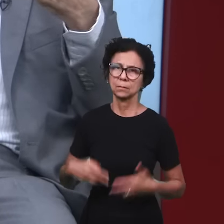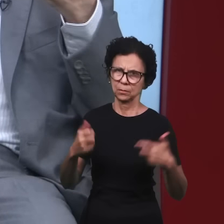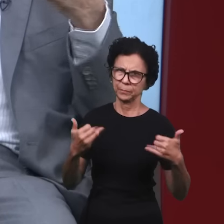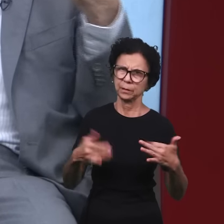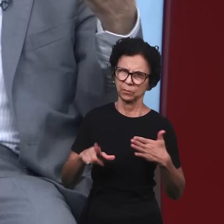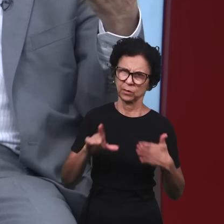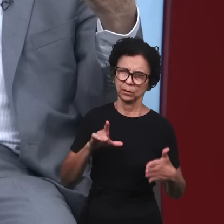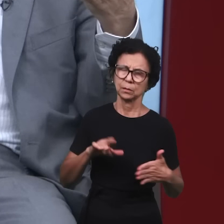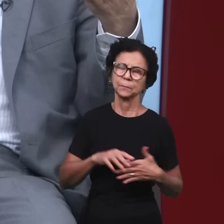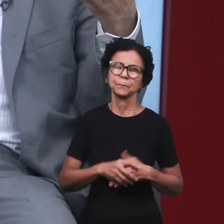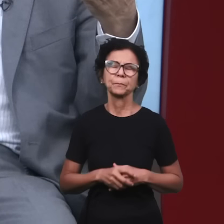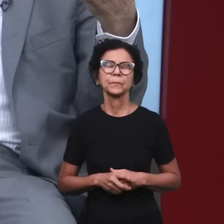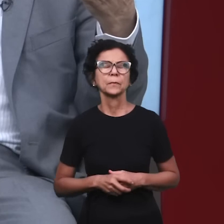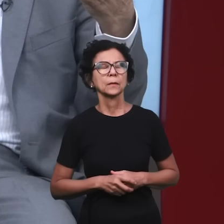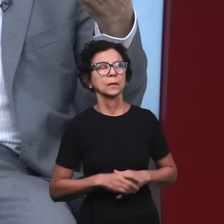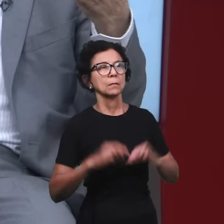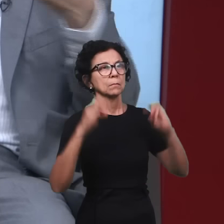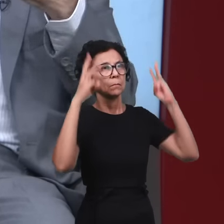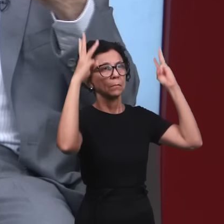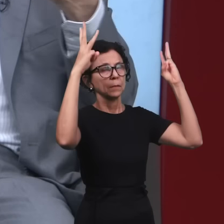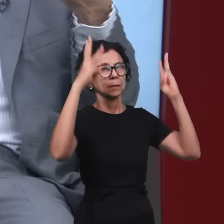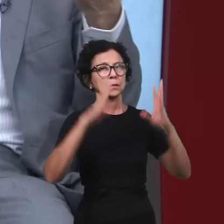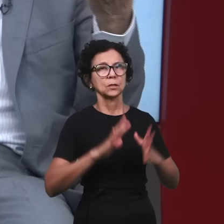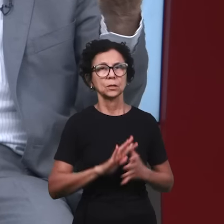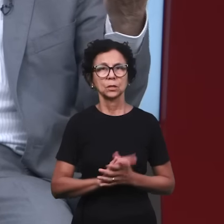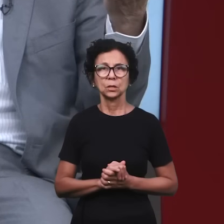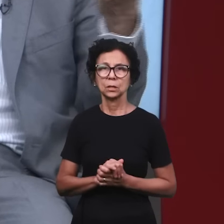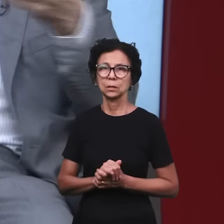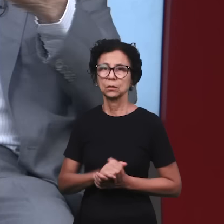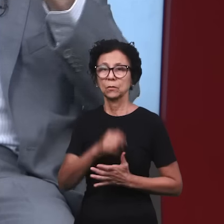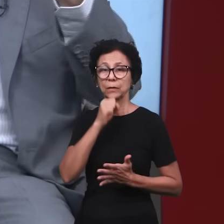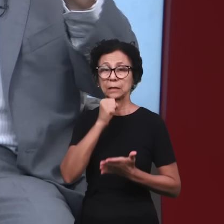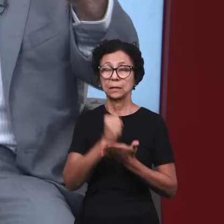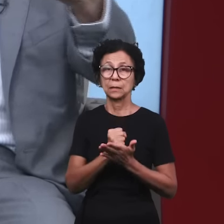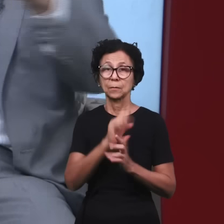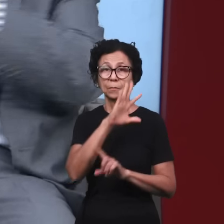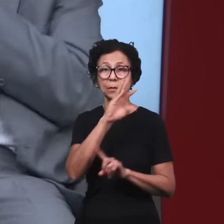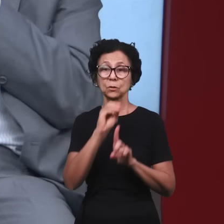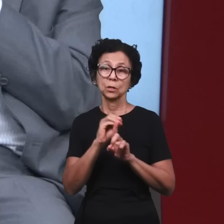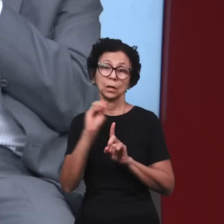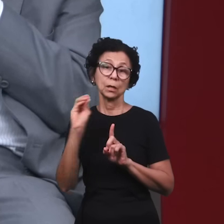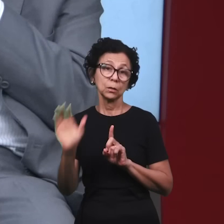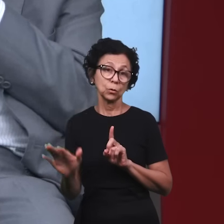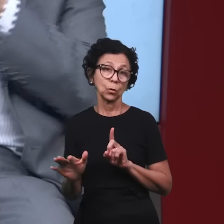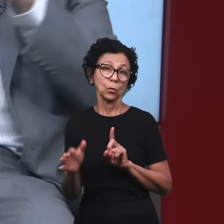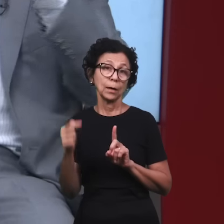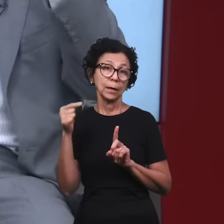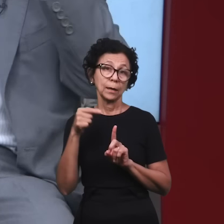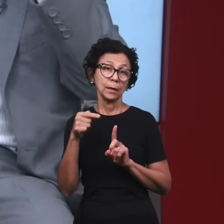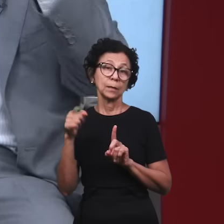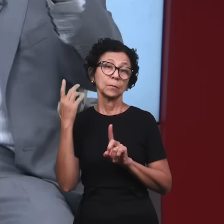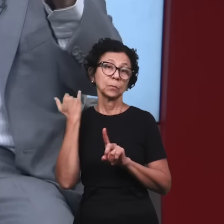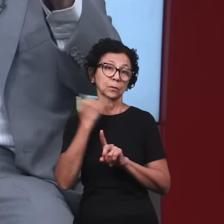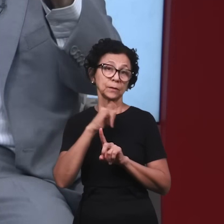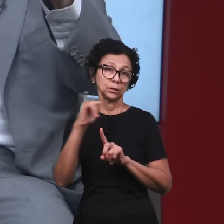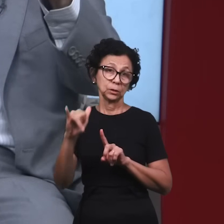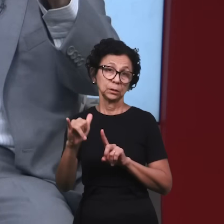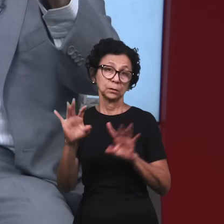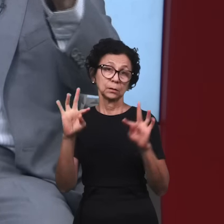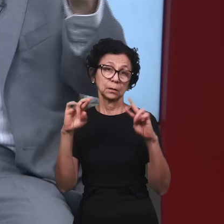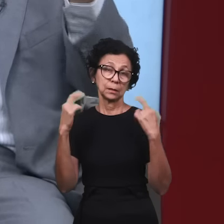atuado como mediador no Velho Testamento, ele também profetiza a respeito das bênçãos sobre as tribos, sem destacar